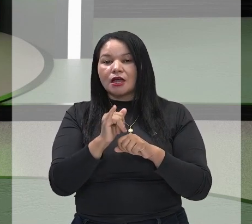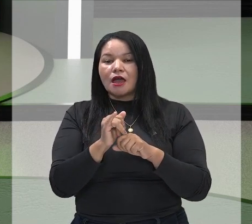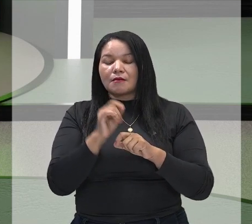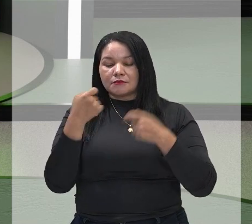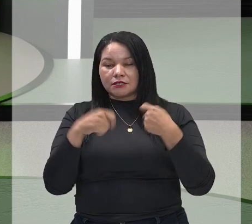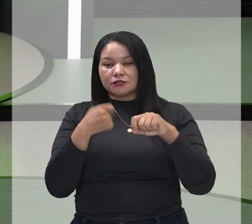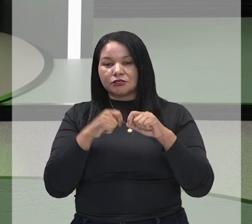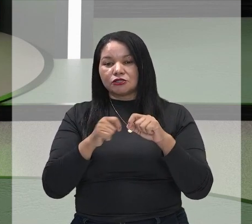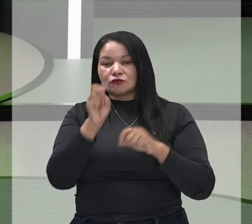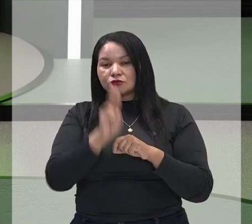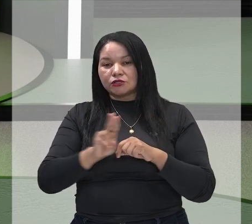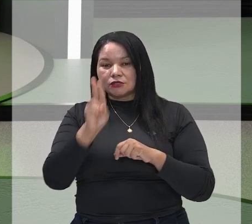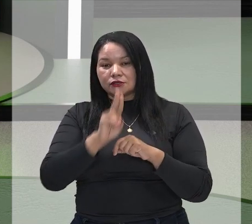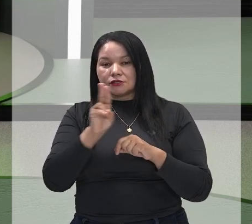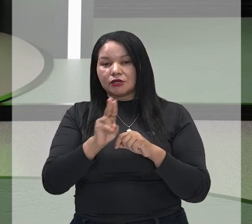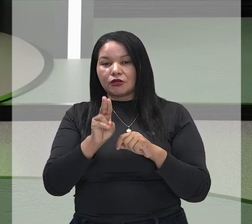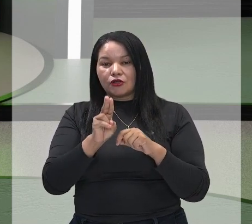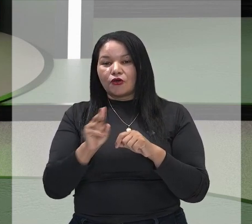utilizar os